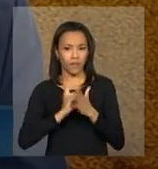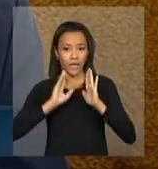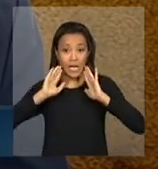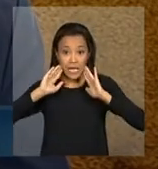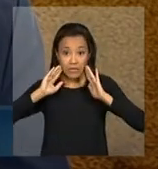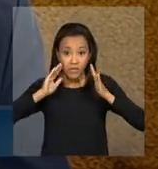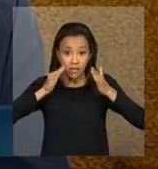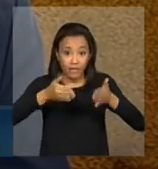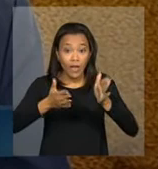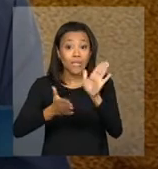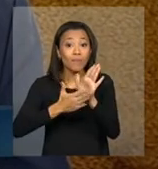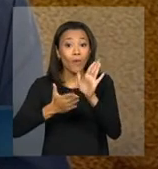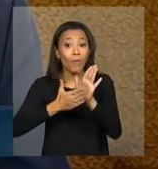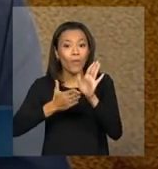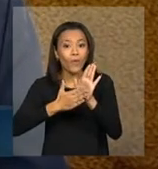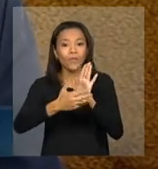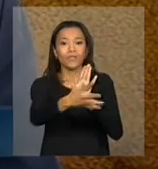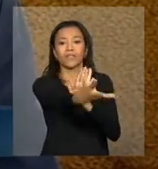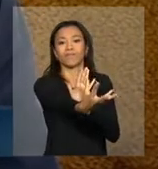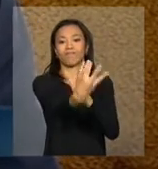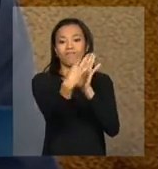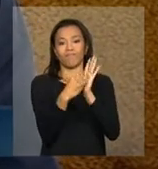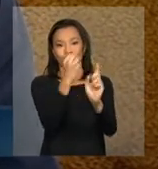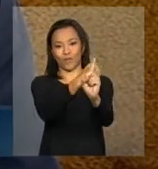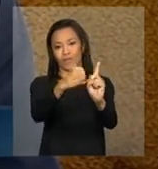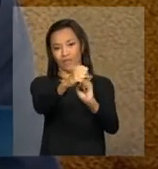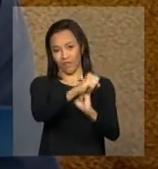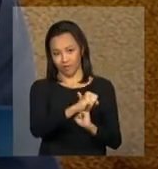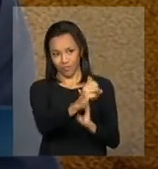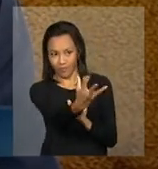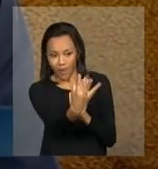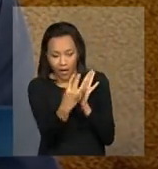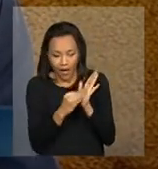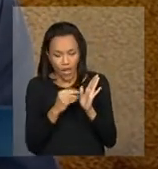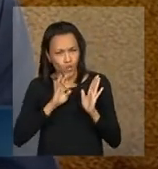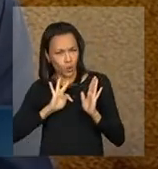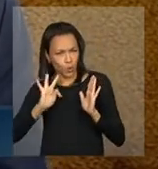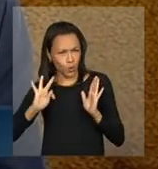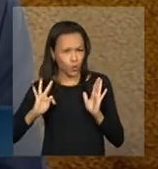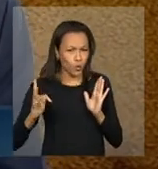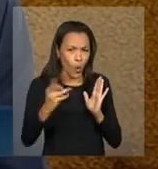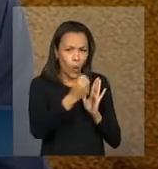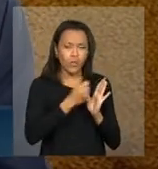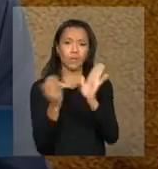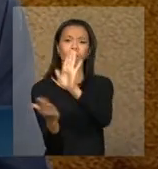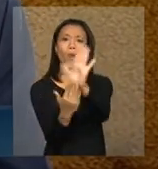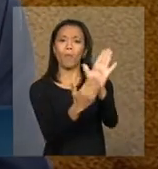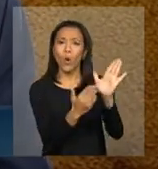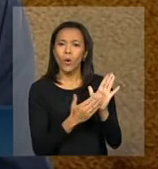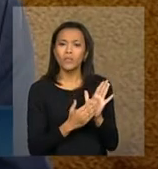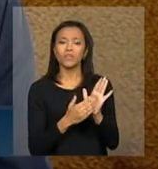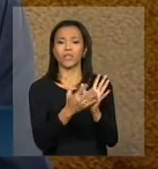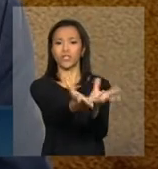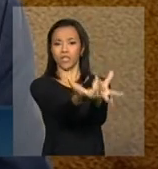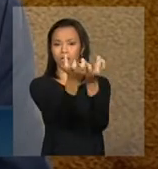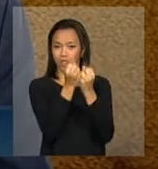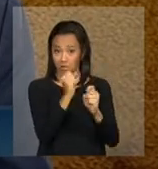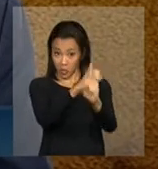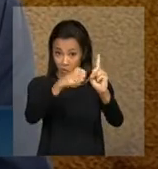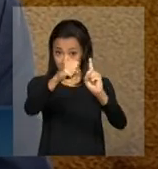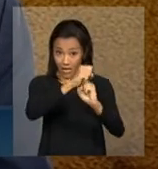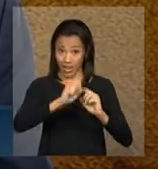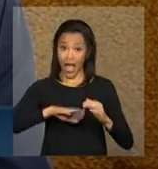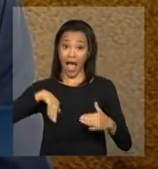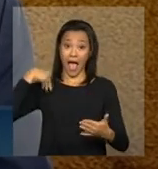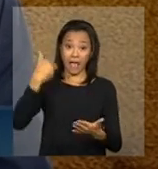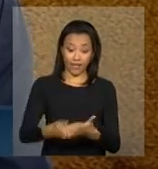são apresentadas pela sociedade civil. Significa que todas as propostas que nós recebemos da sociedade civil até agora, nesse